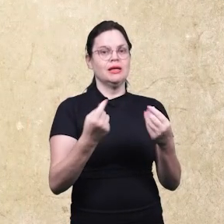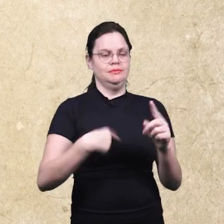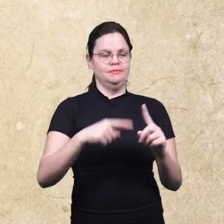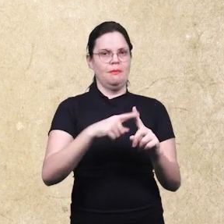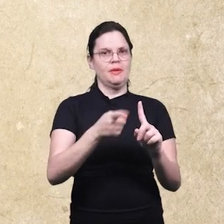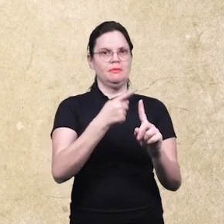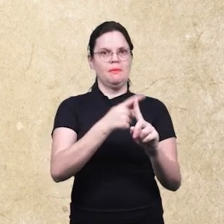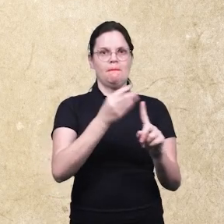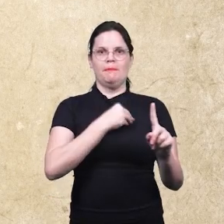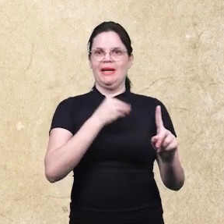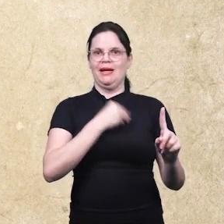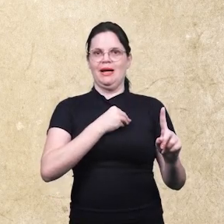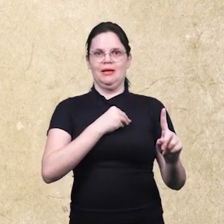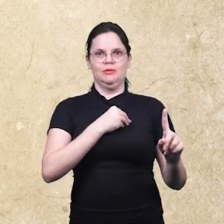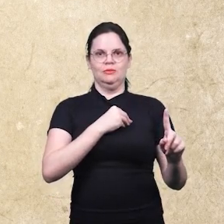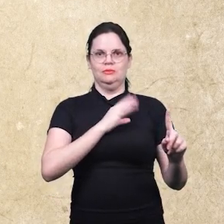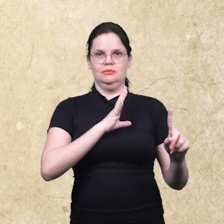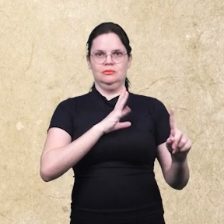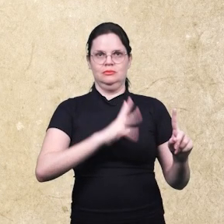extinguir a transgressão.